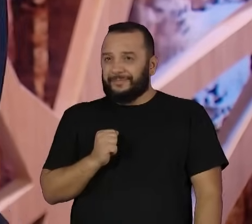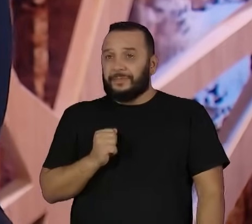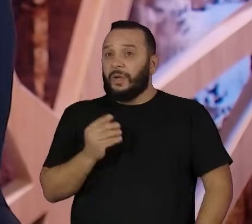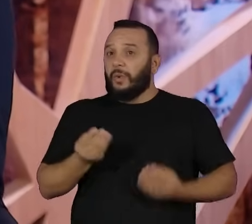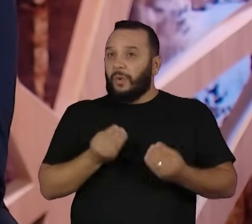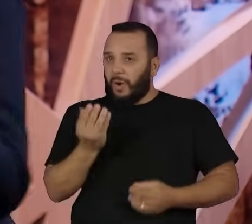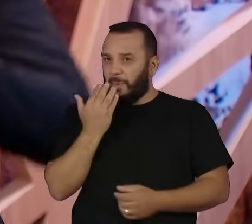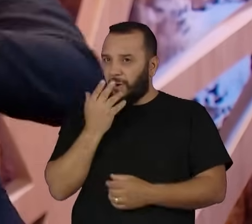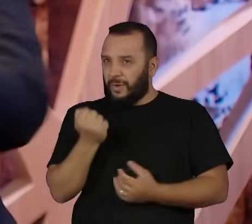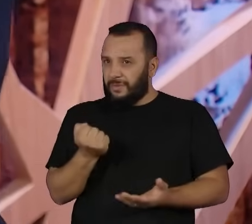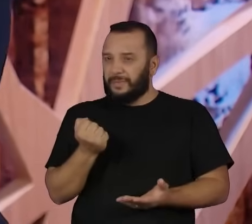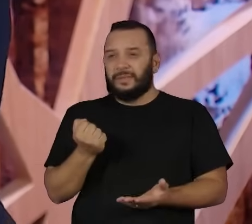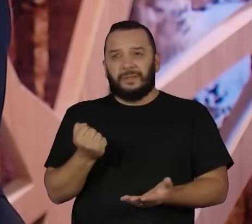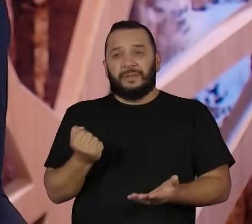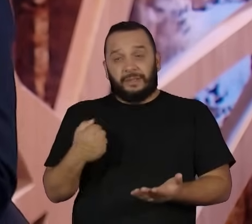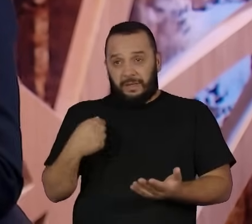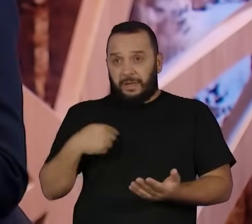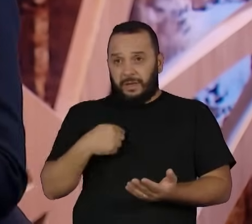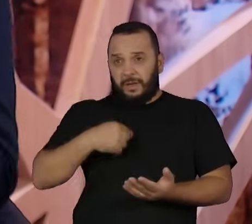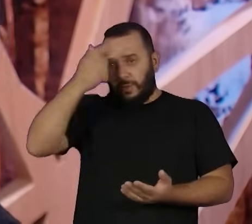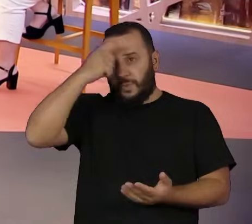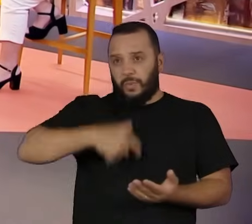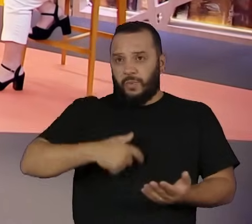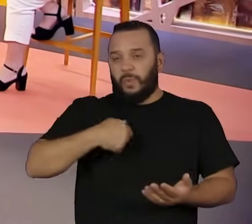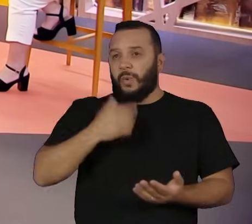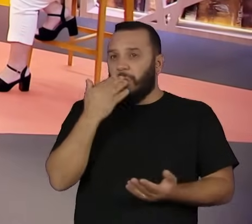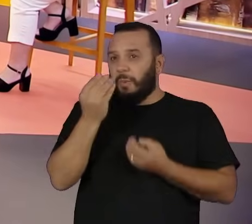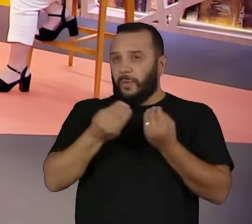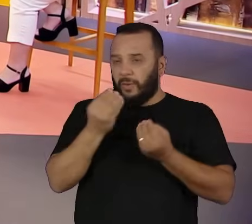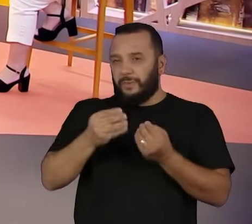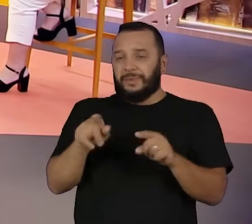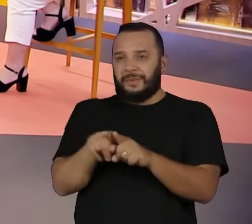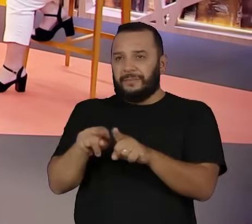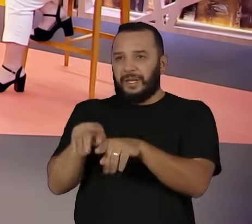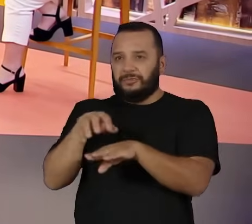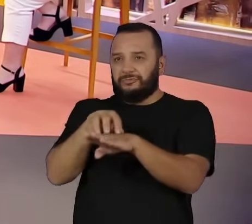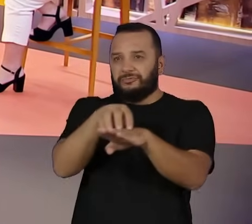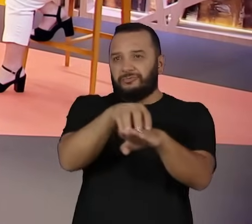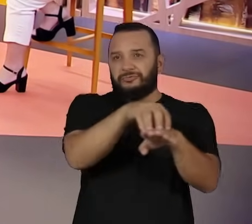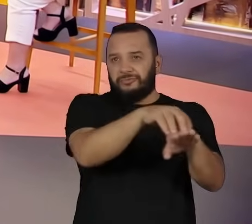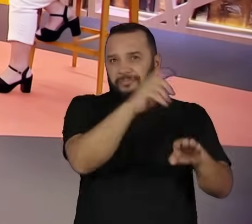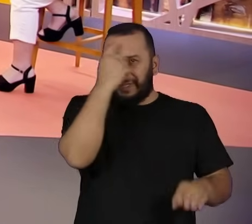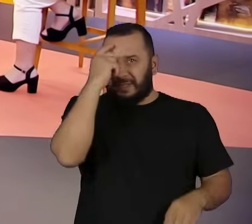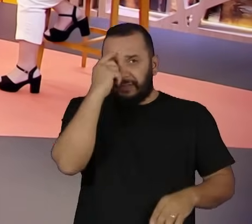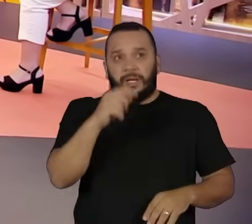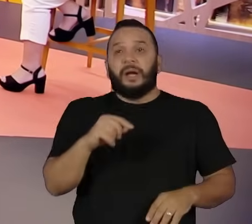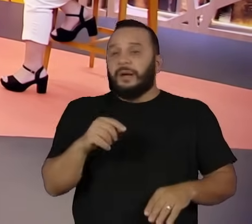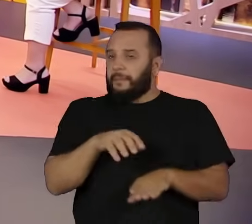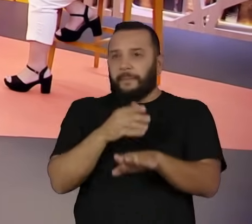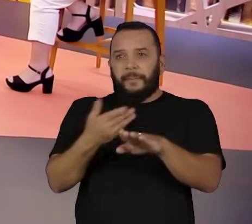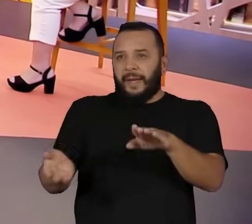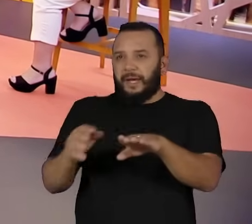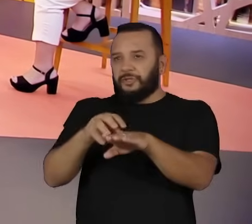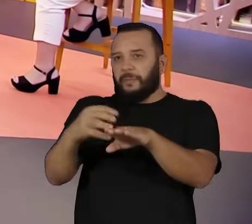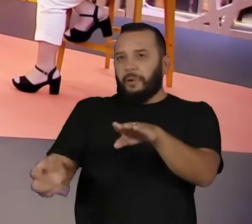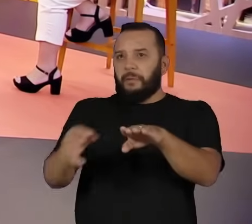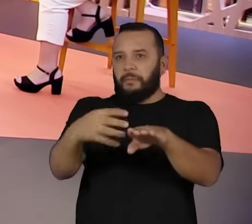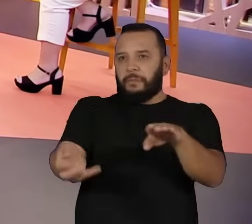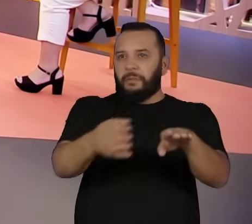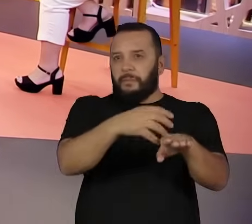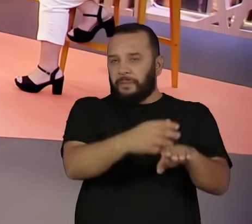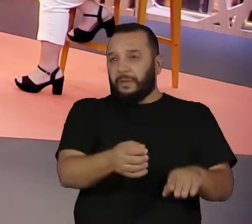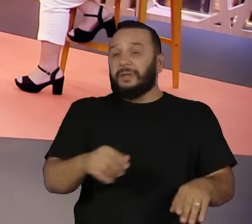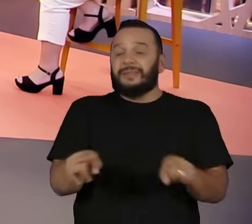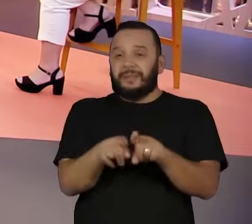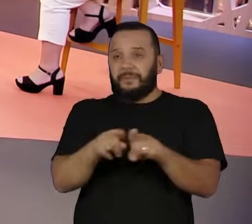come, como sociedade, do transporte desse alimento. Também se perde muita muito parte ali. disso. Alimentos perecíveis demoram muito